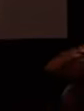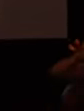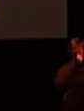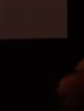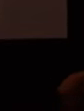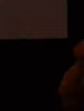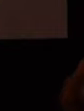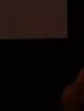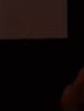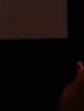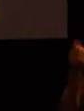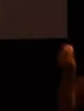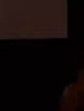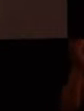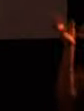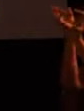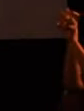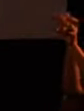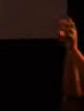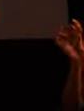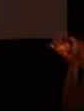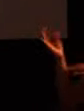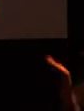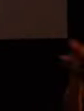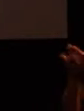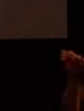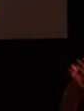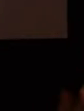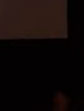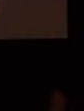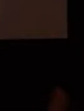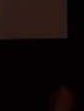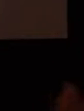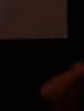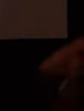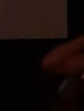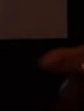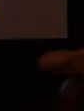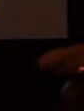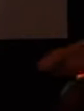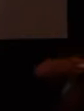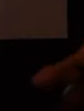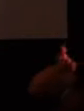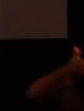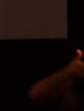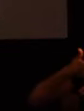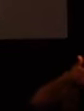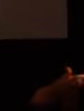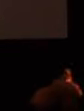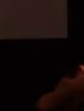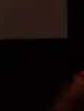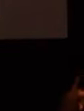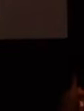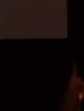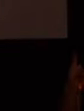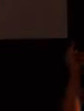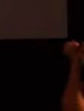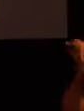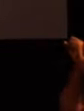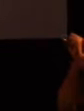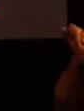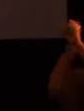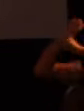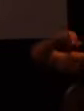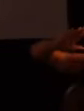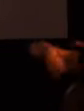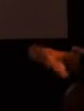estudo. O que é que nós estamos dizendo na regra? Toda e qualquer construção na área da borda